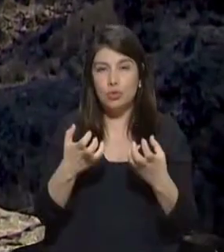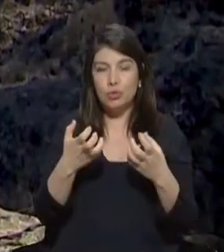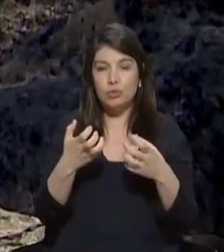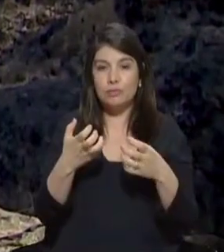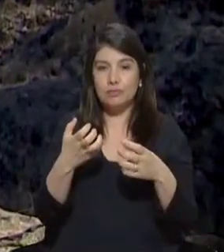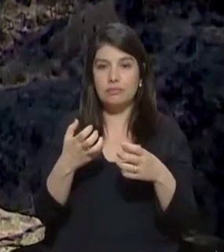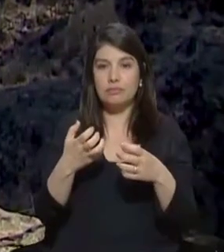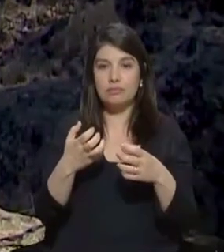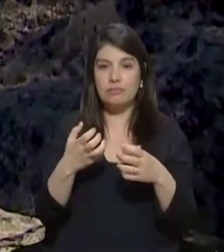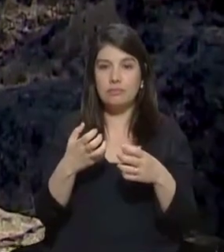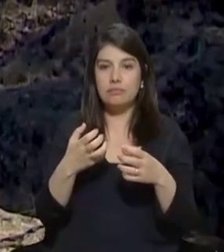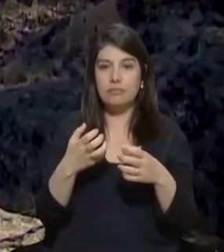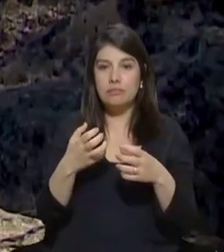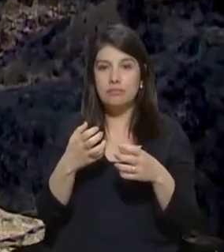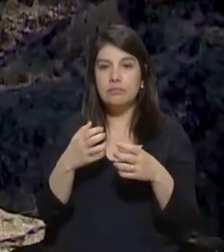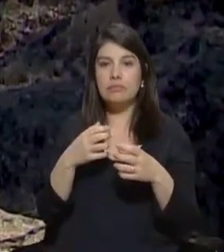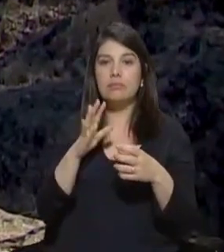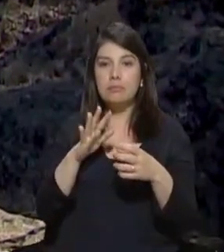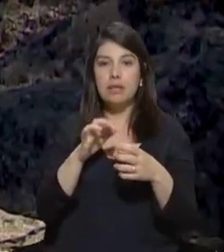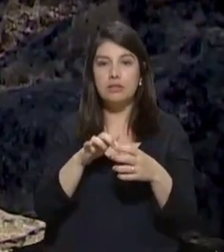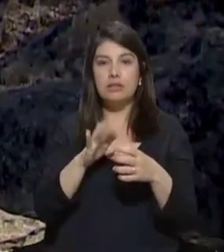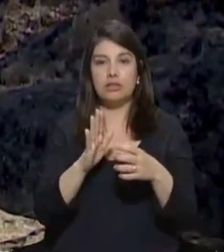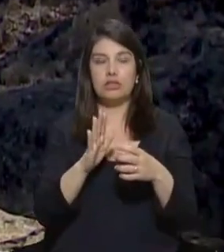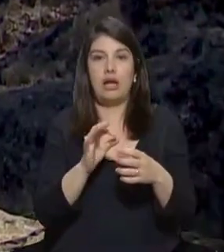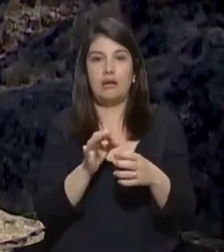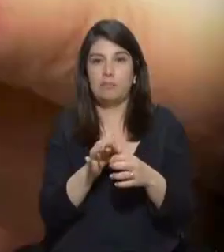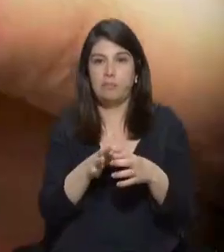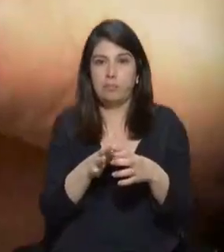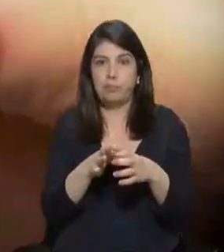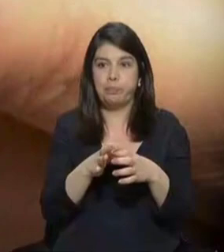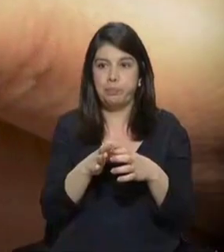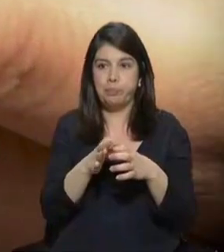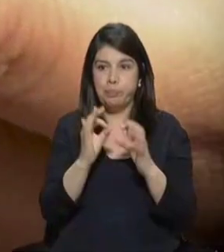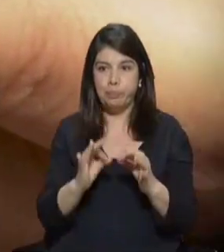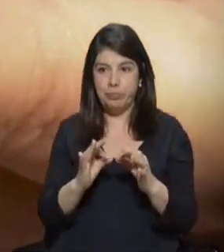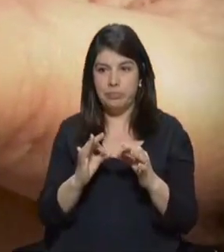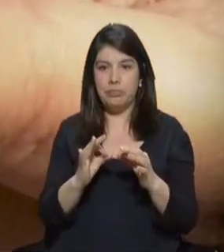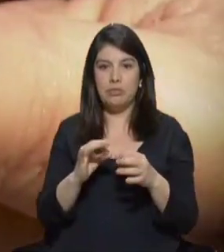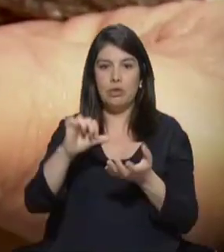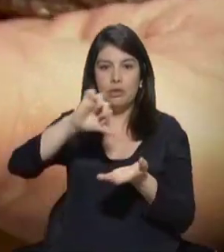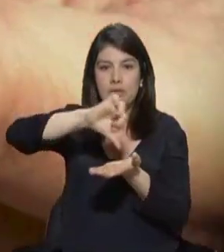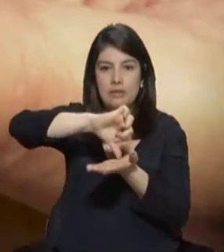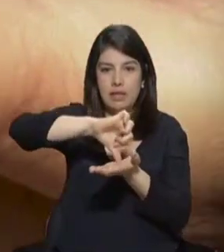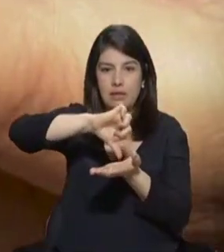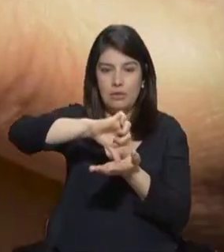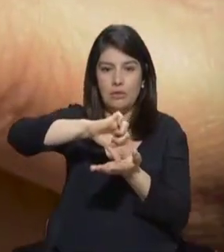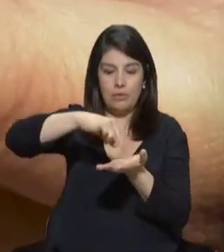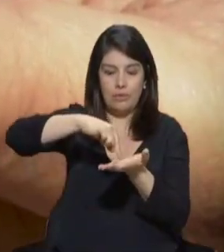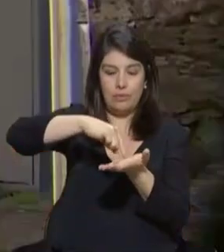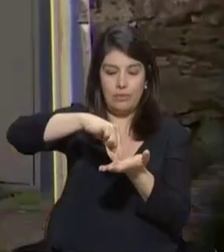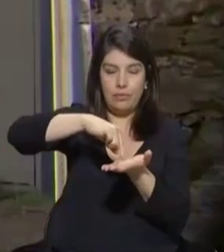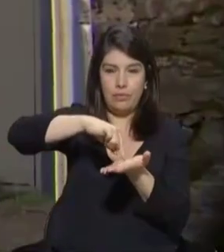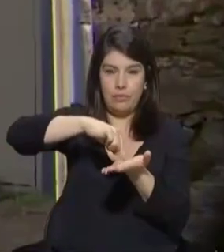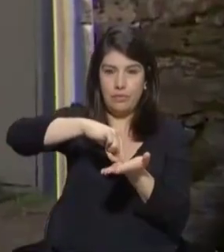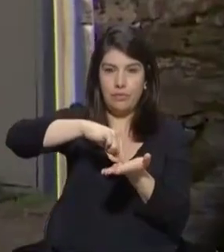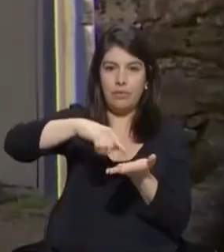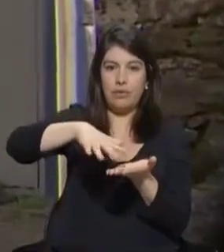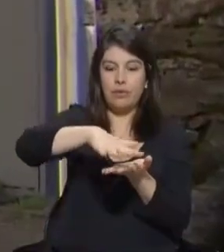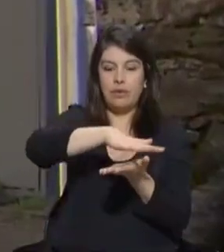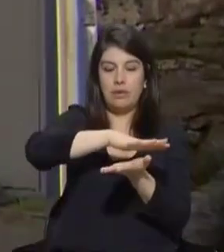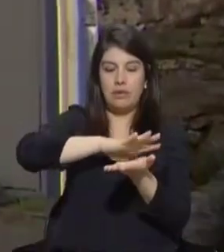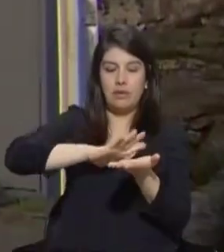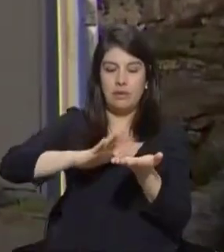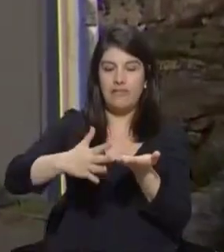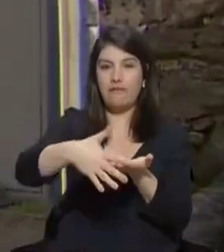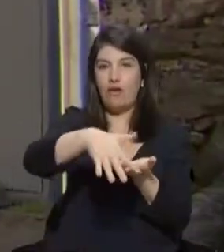E não é propriamente o embrião. Já está completamente formado assim, quer o núcleo, que se chama o embrião, que era a parte mais